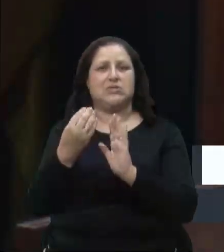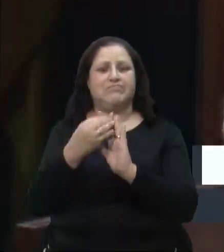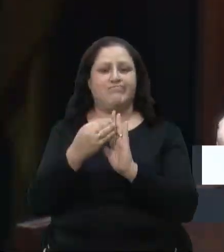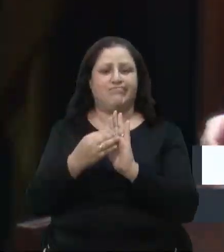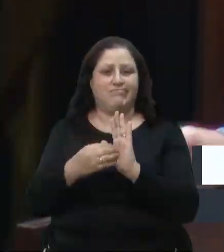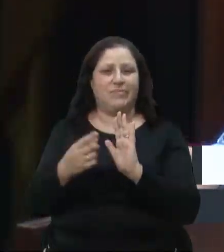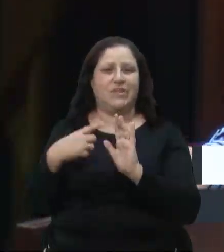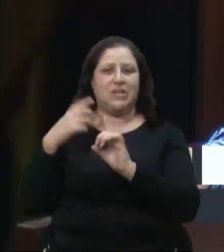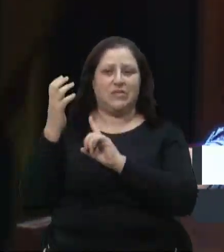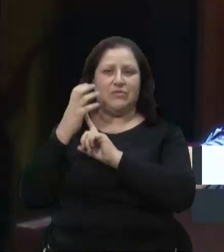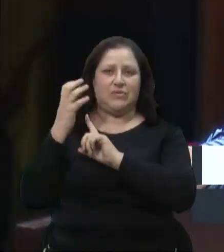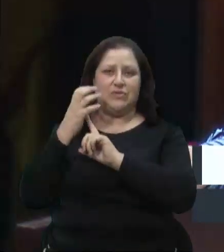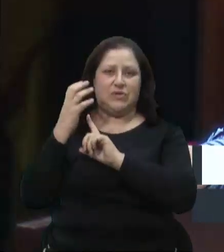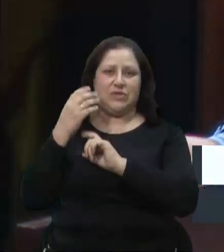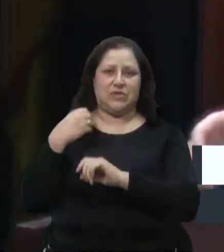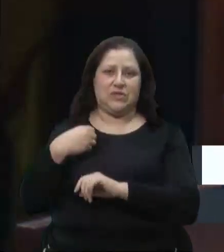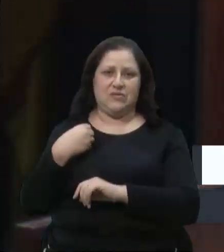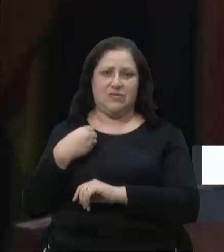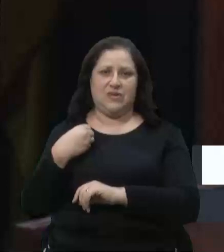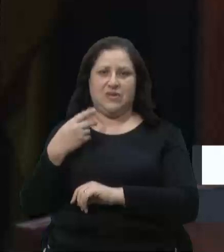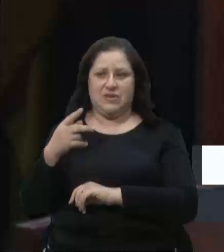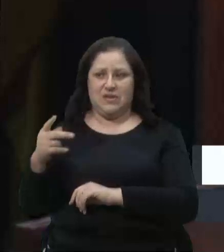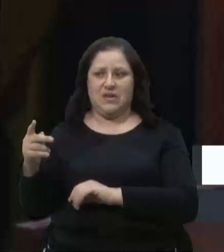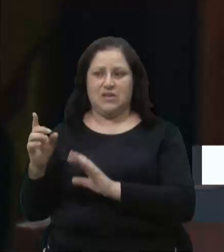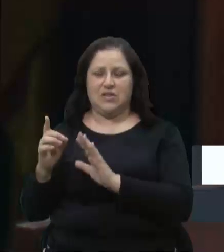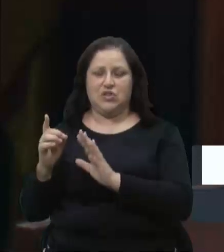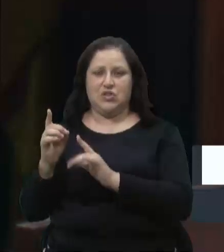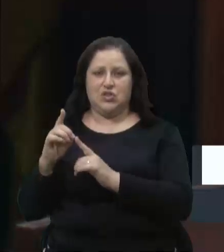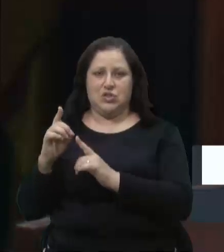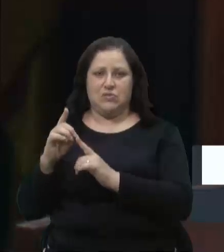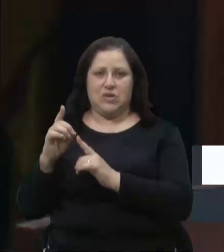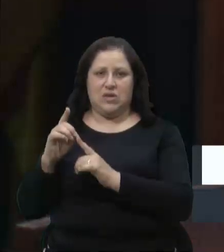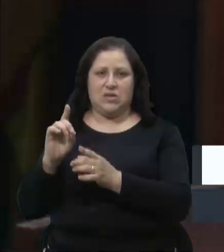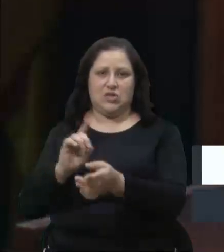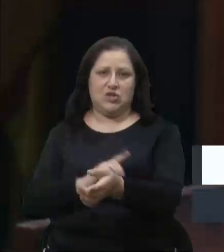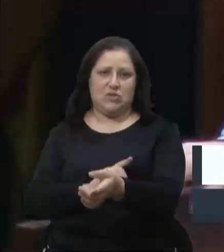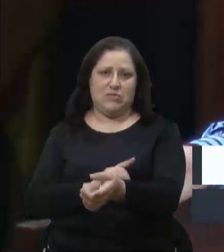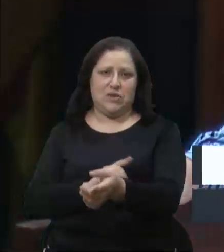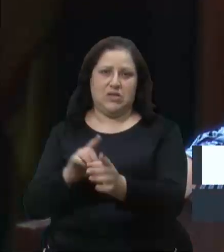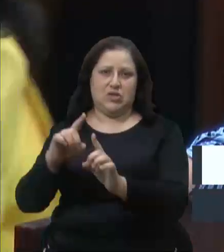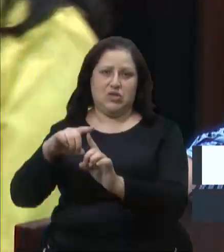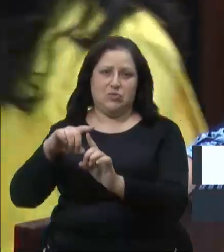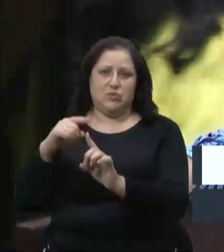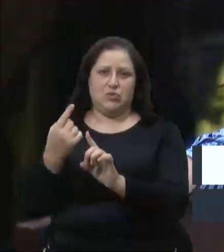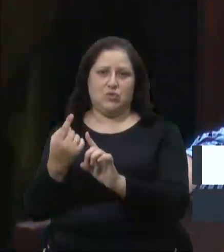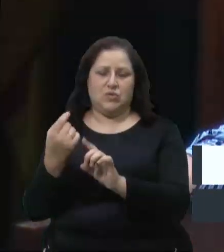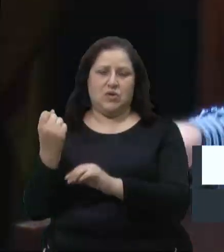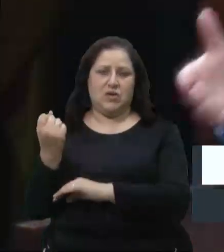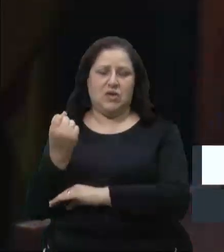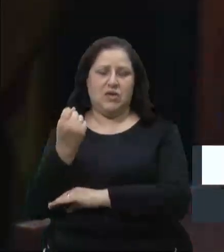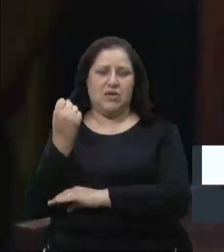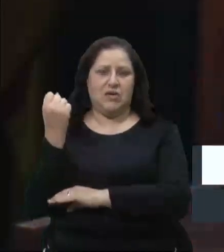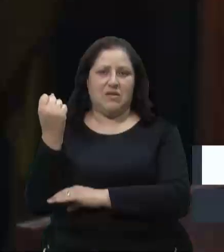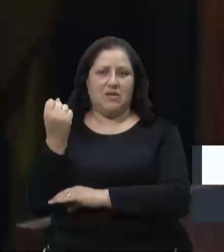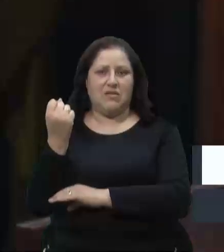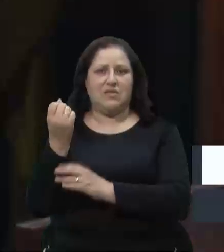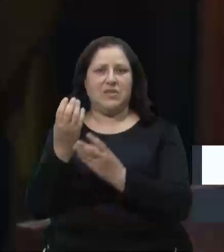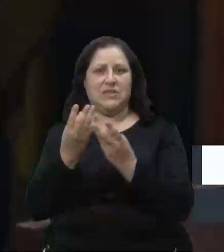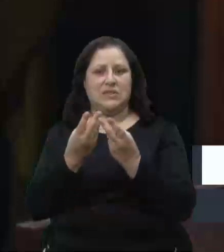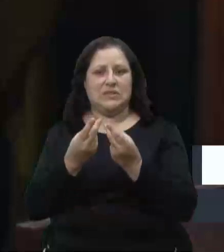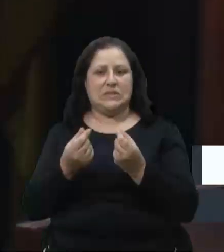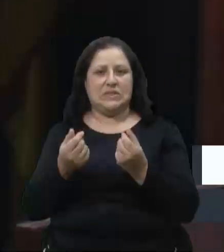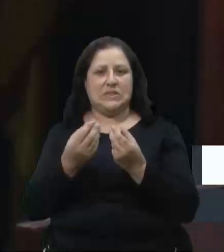afetam a situação dessa diabetes, que é a diabetes tipo 1, que é muito grave, muito delicada, e a gente